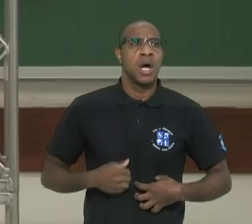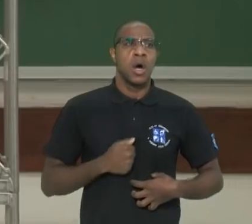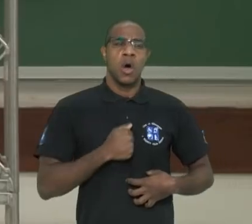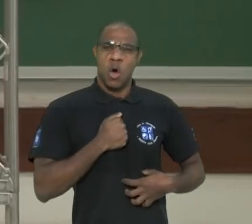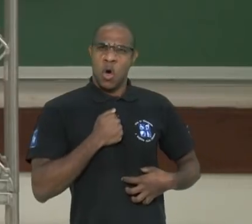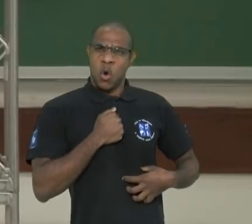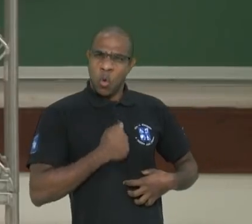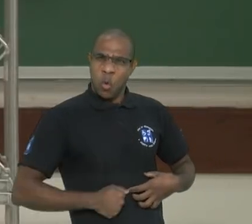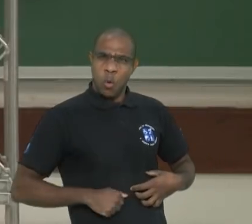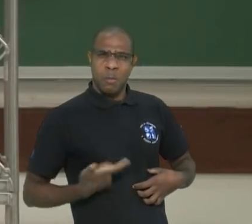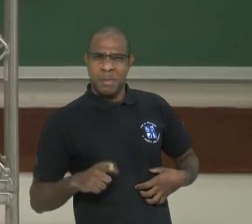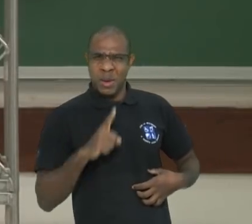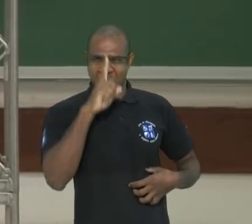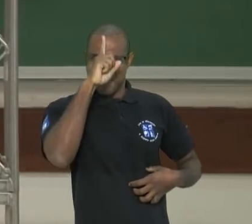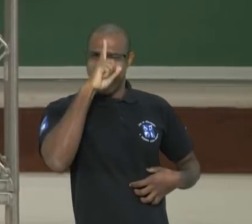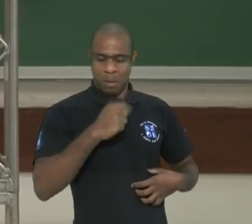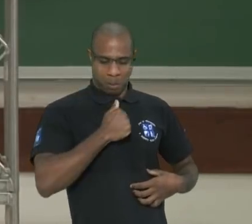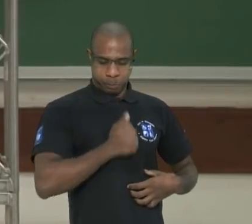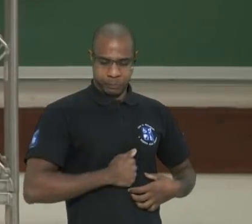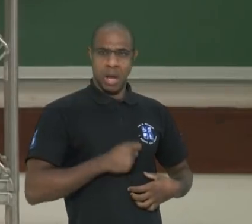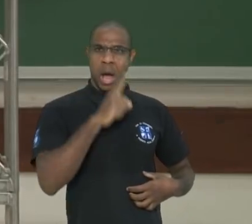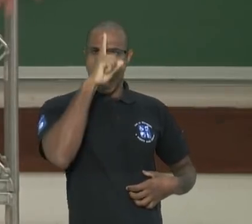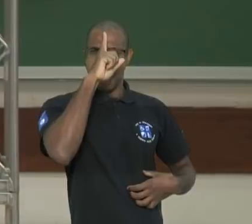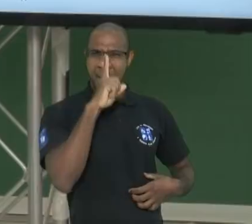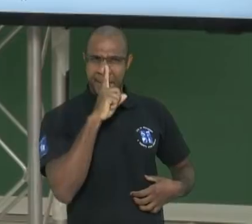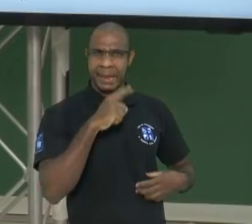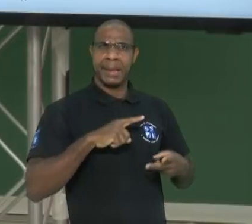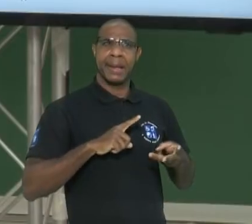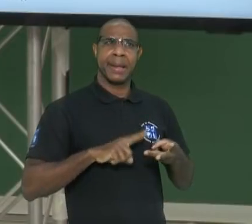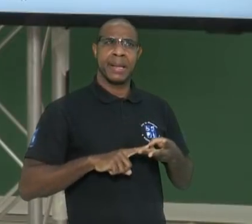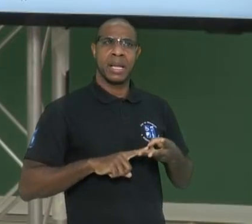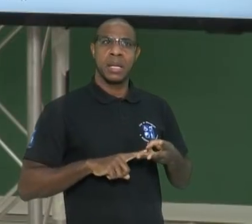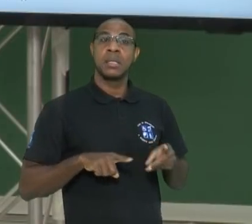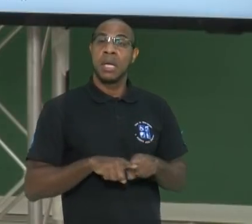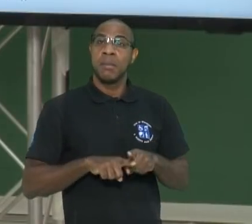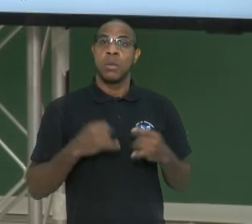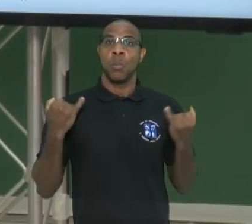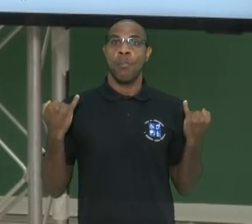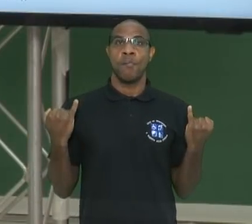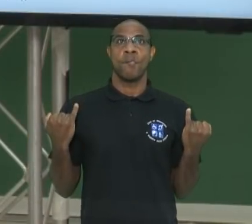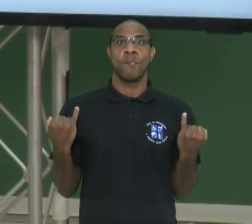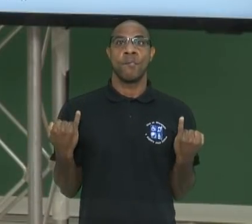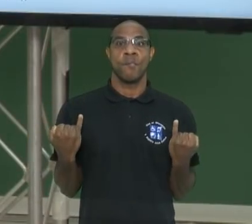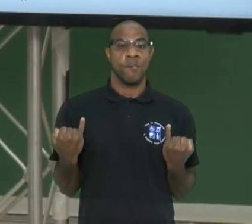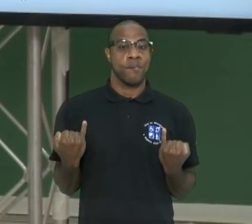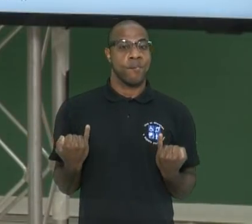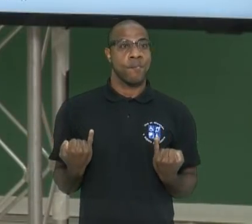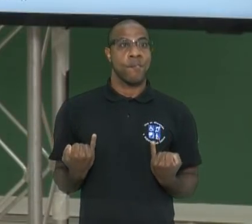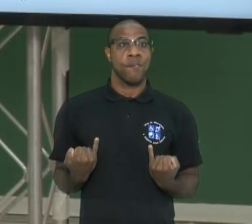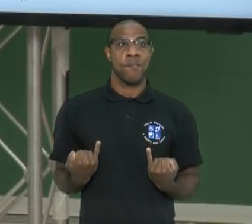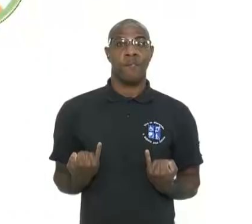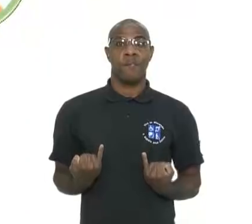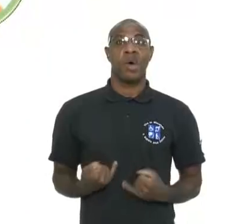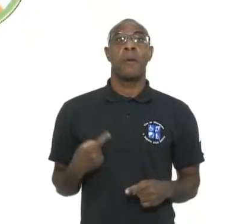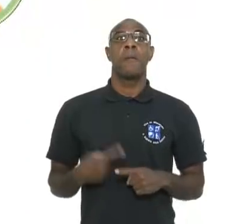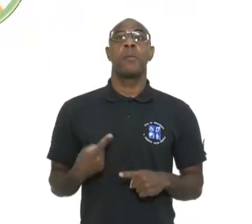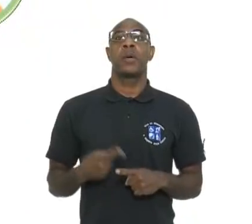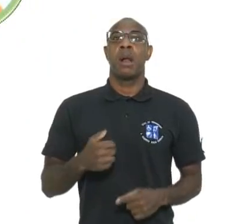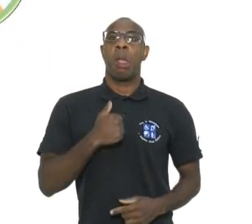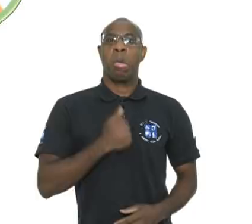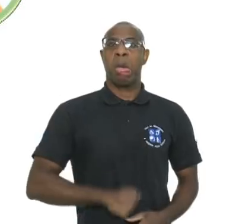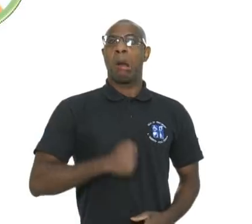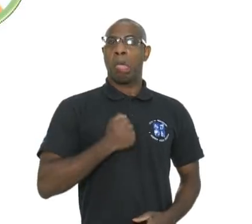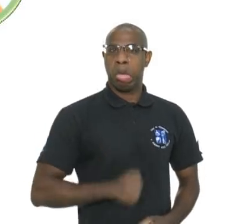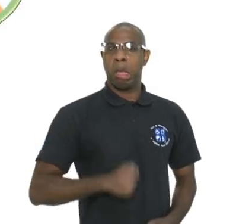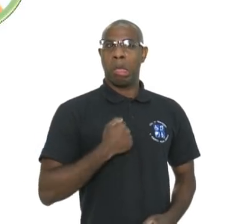meio amarelado e causa emagrecimento devido à diarreia e às dores